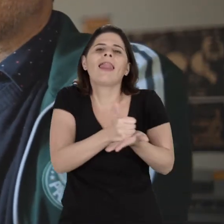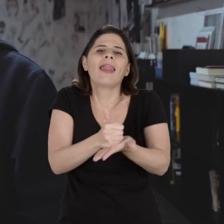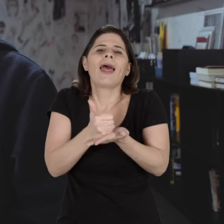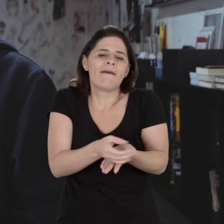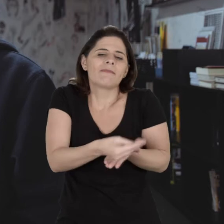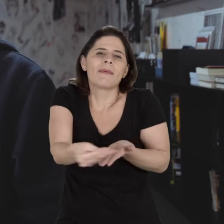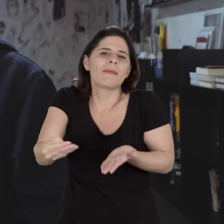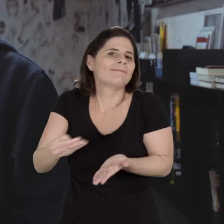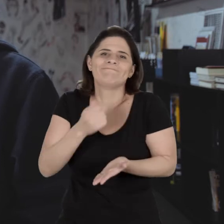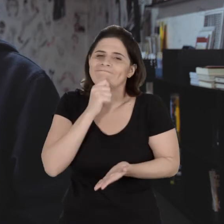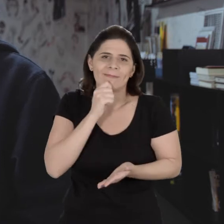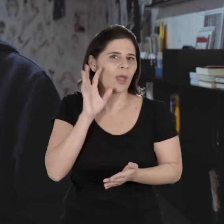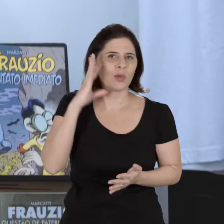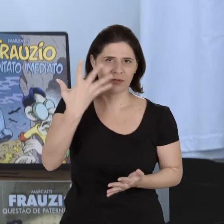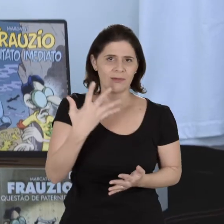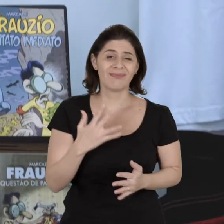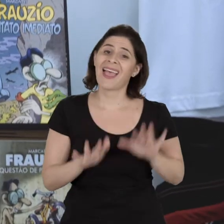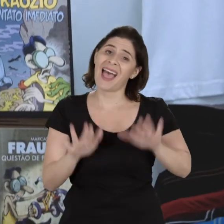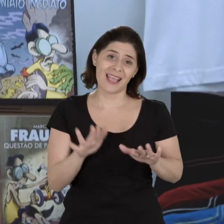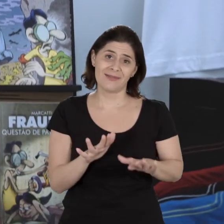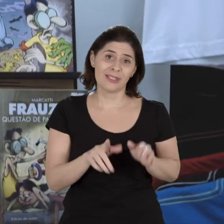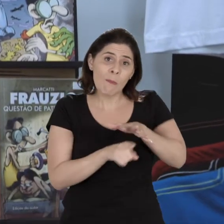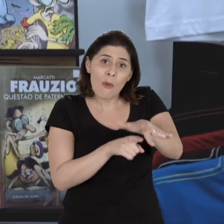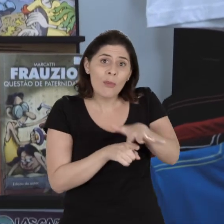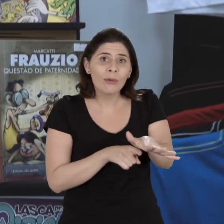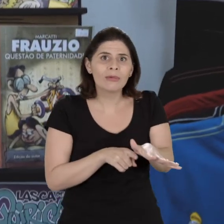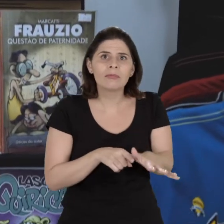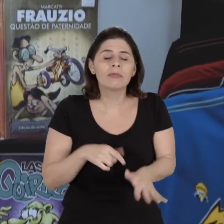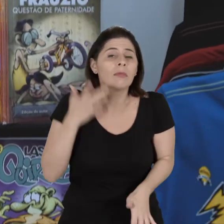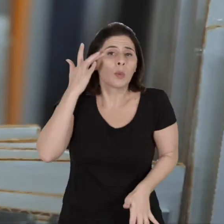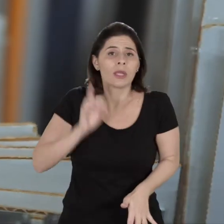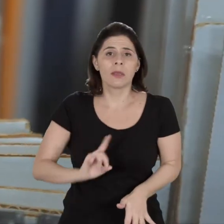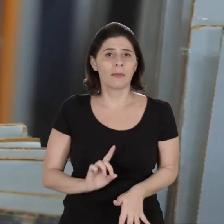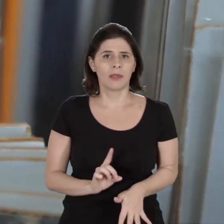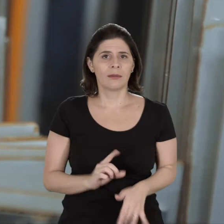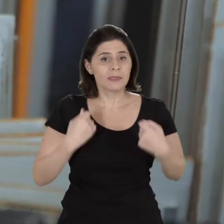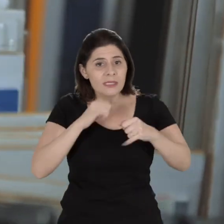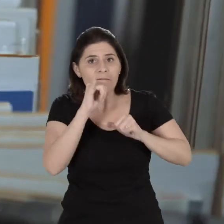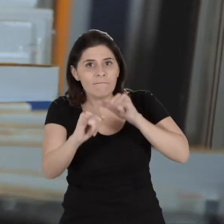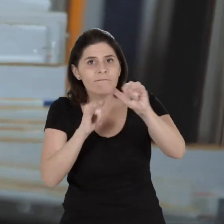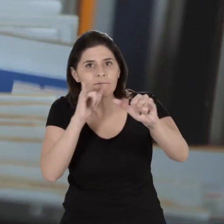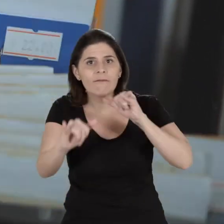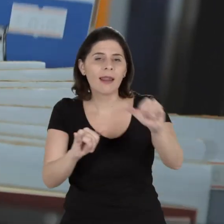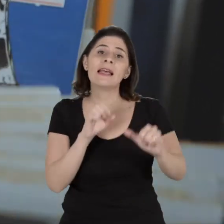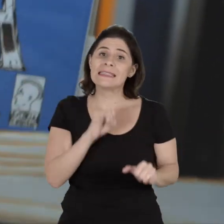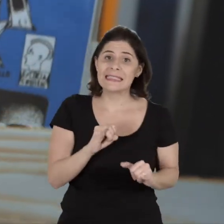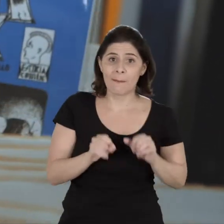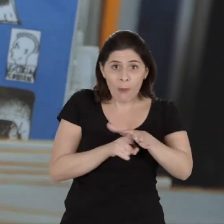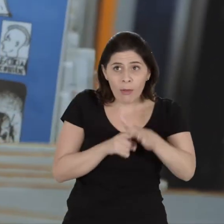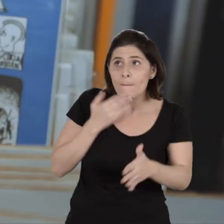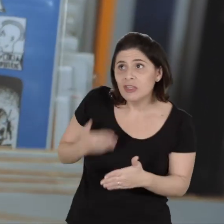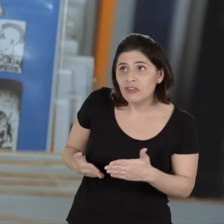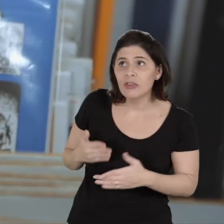assim. Falta, muitas vezes, esse ouvir falar. Se o público começasse a pedir, mais lojas iriam se interessar. E para o público